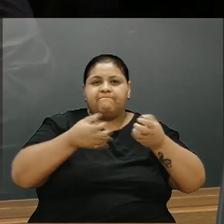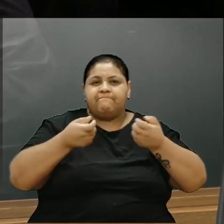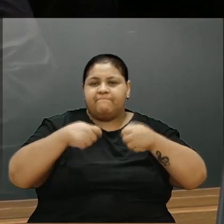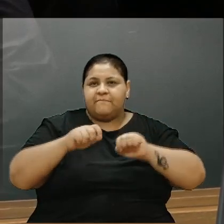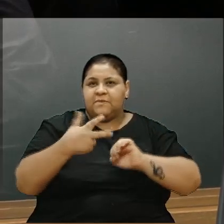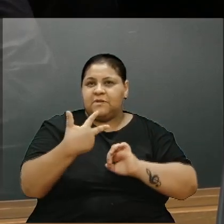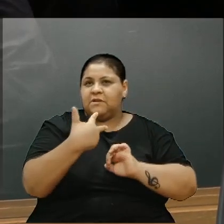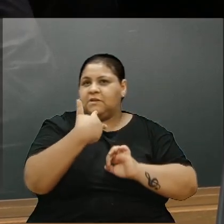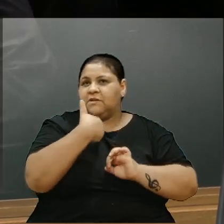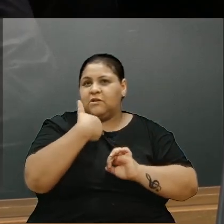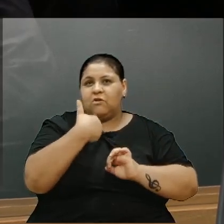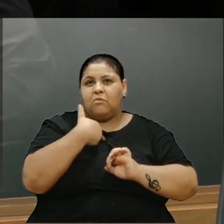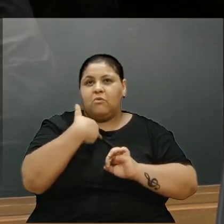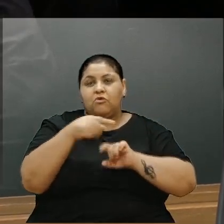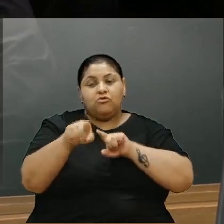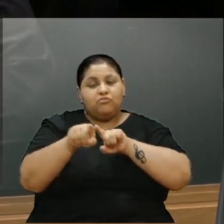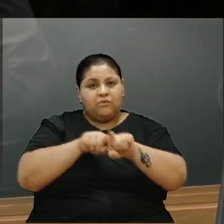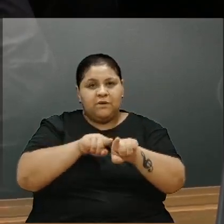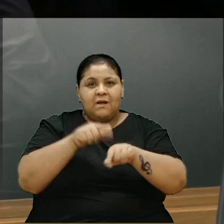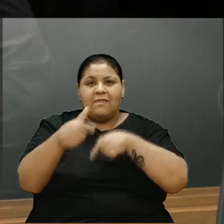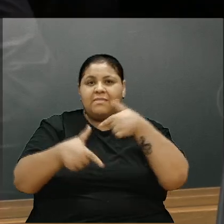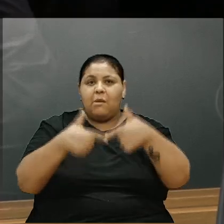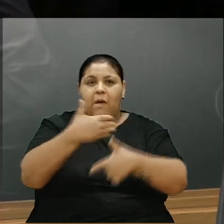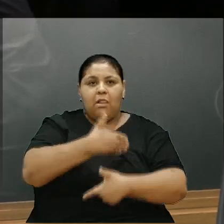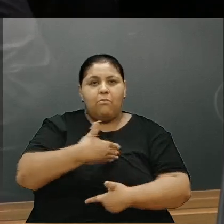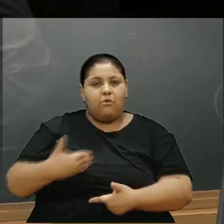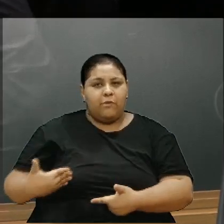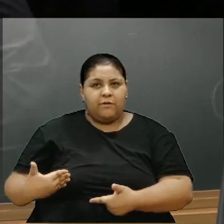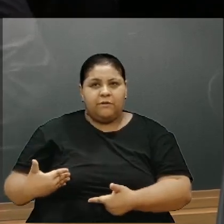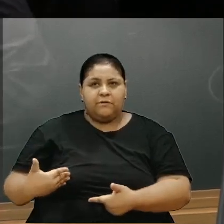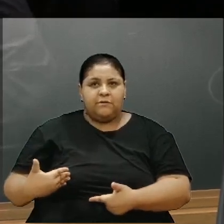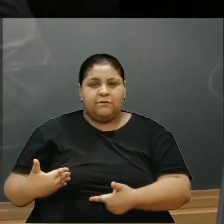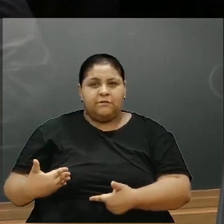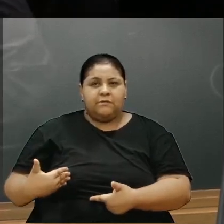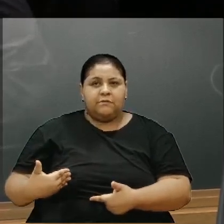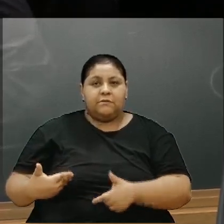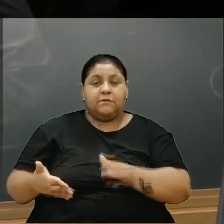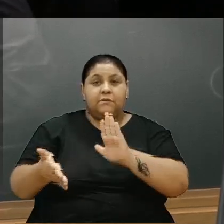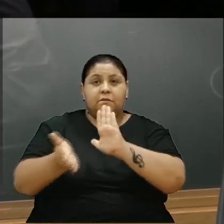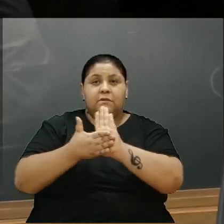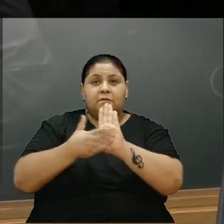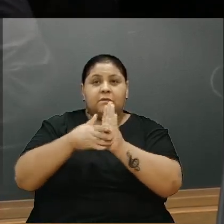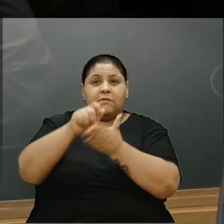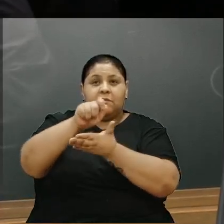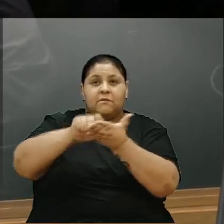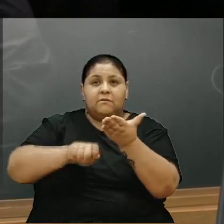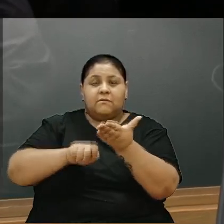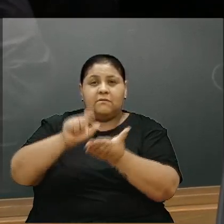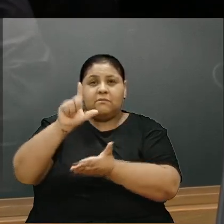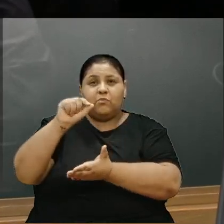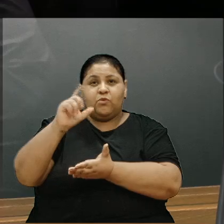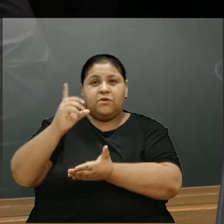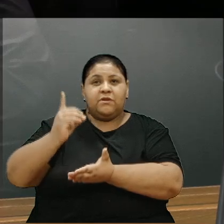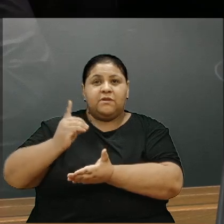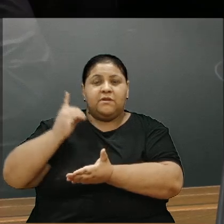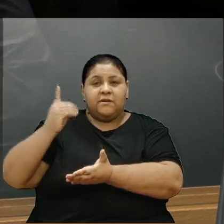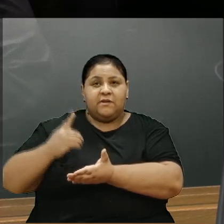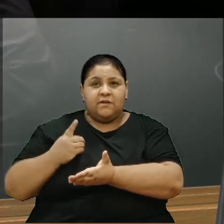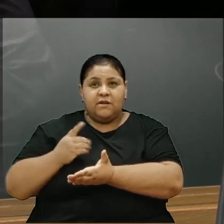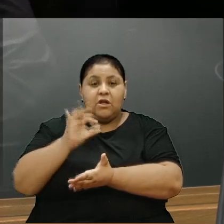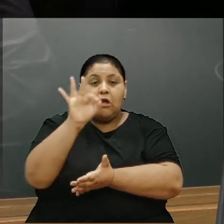não poderia mais concorrer a cargo público. E a proposta assinada por 10 deputados gaúchos, que uma